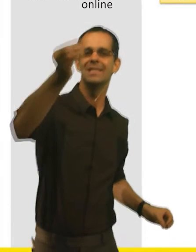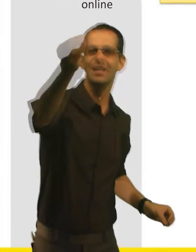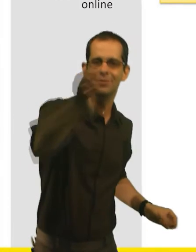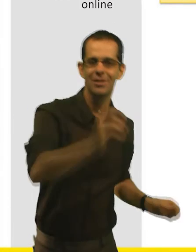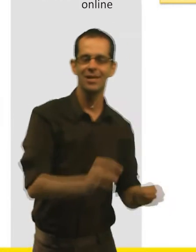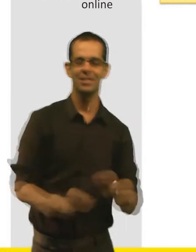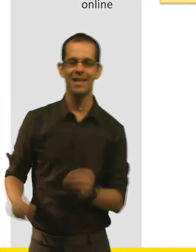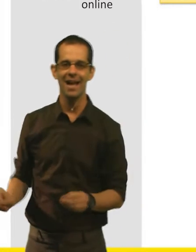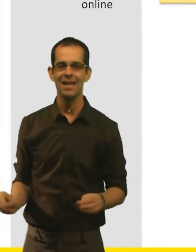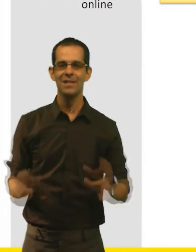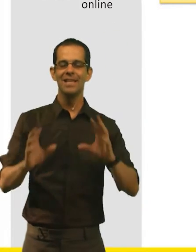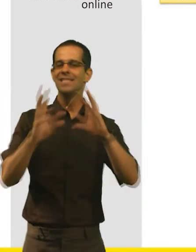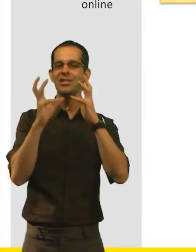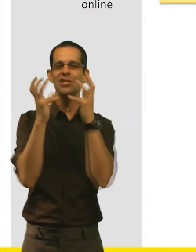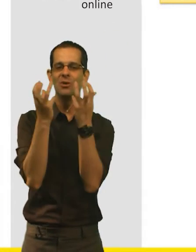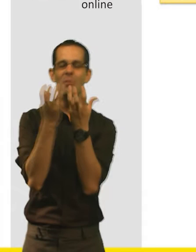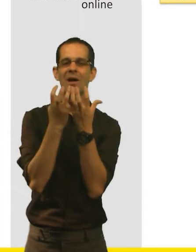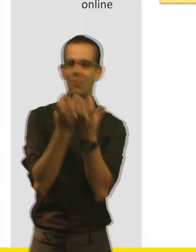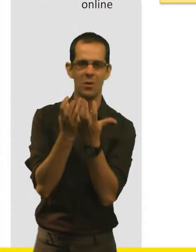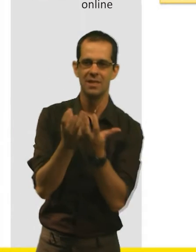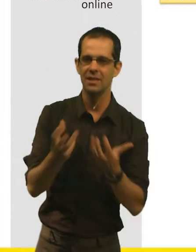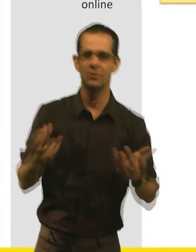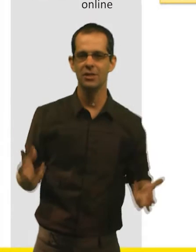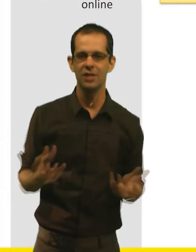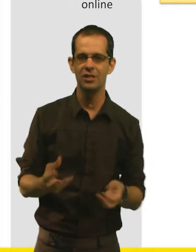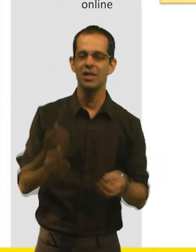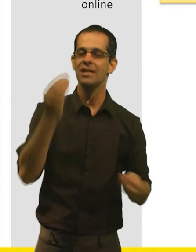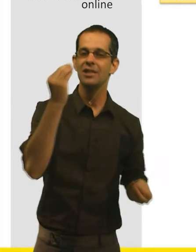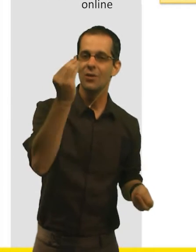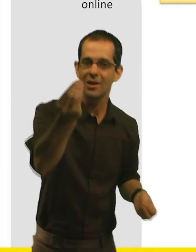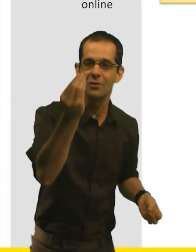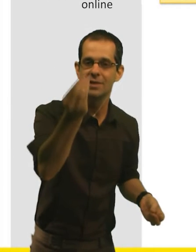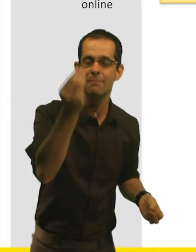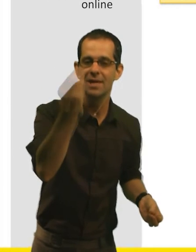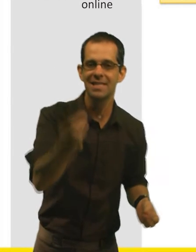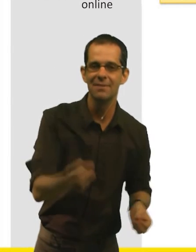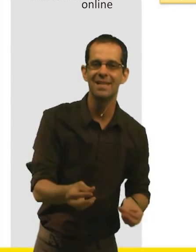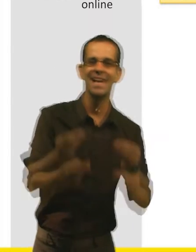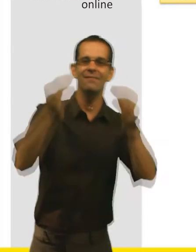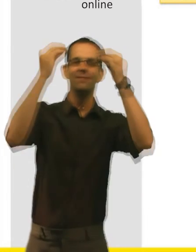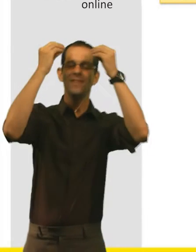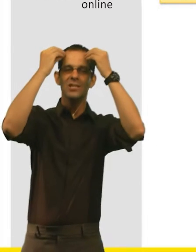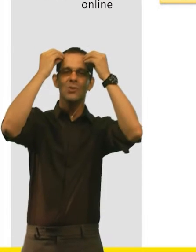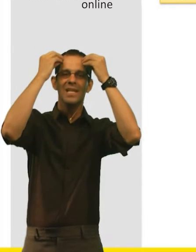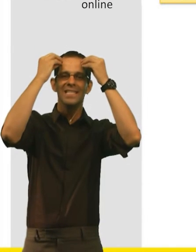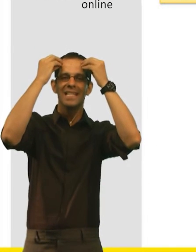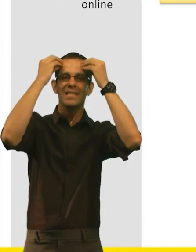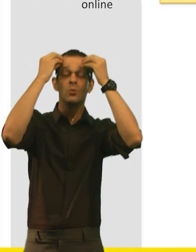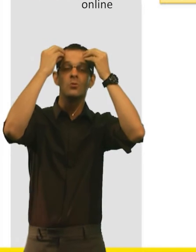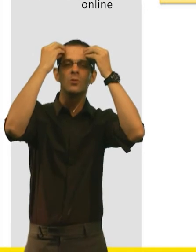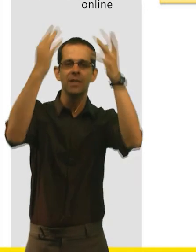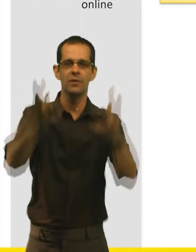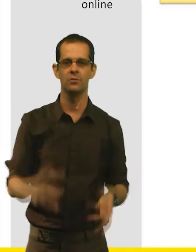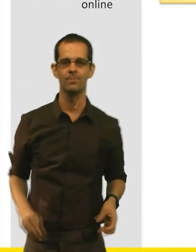você sabe onde quer chegar, existe uma coisa dentro da gente que eu quero que você perceba, que é a